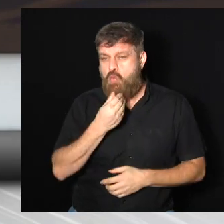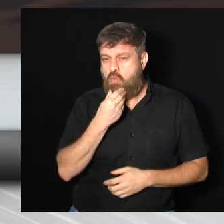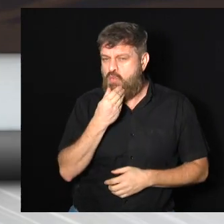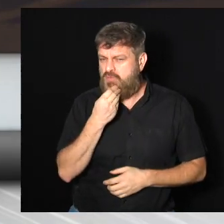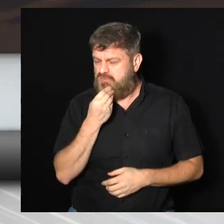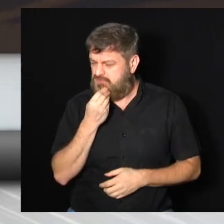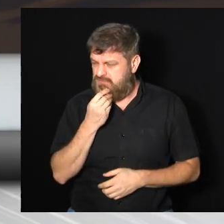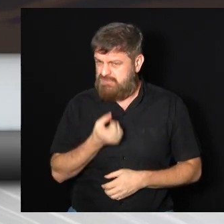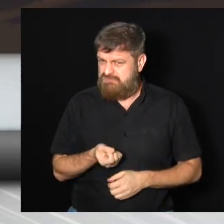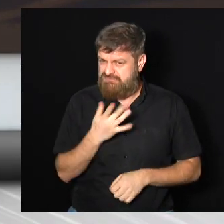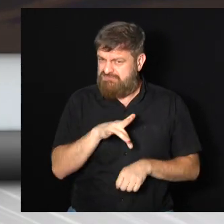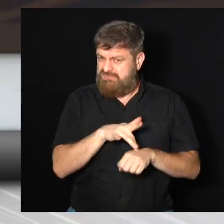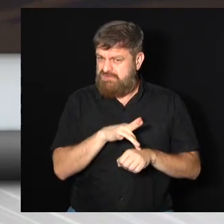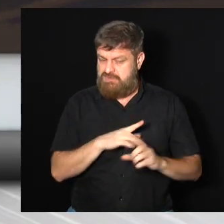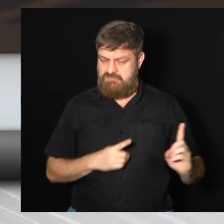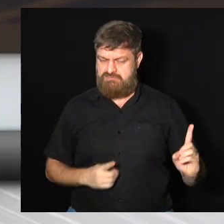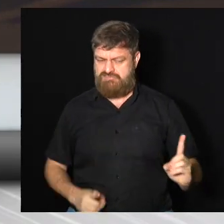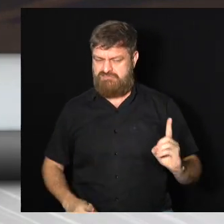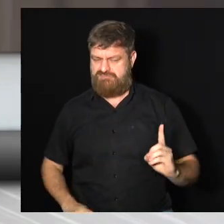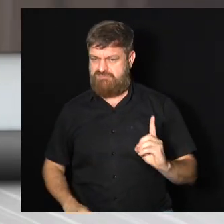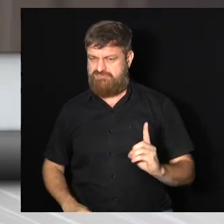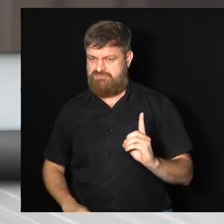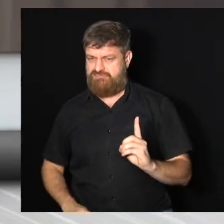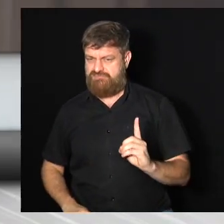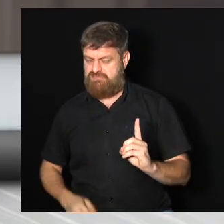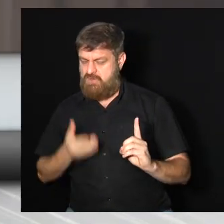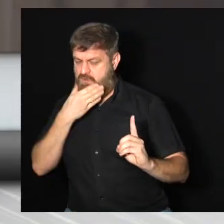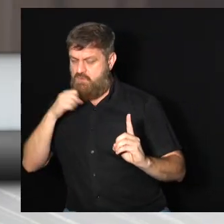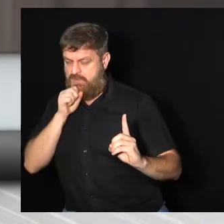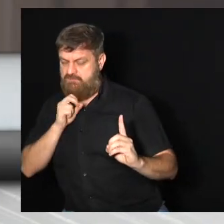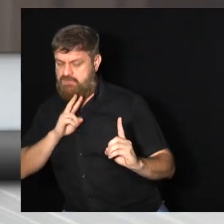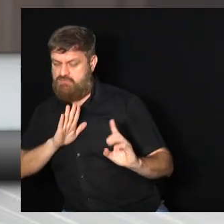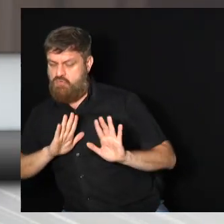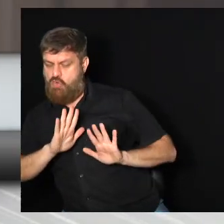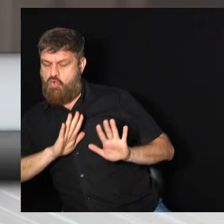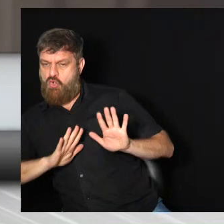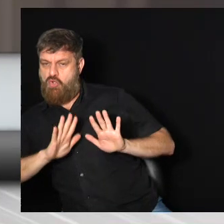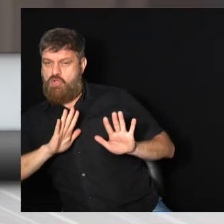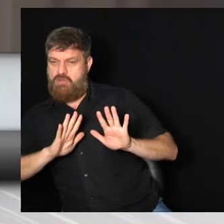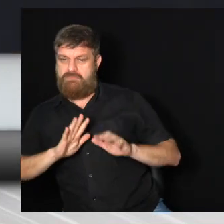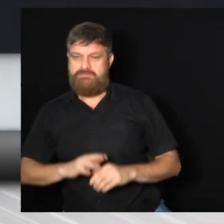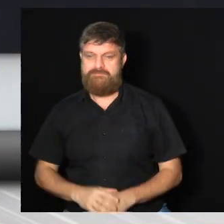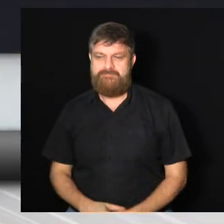misterioso aparece. When will it be red again? When it's balanced.